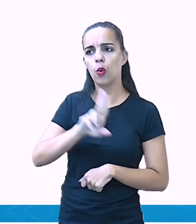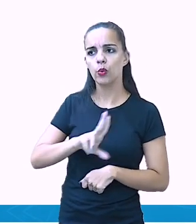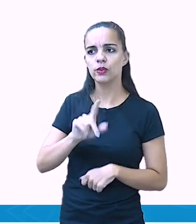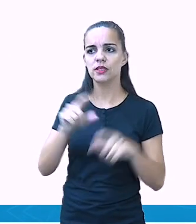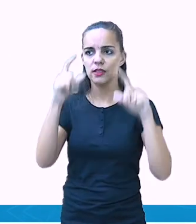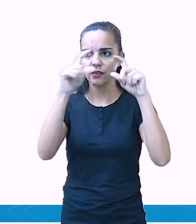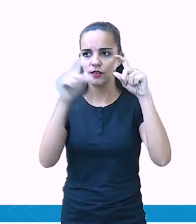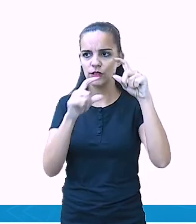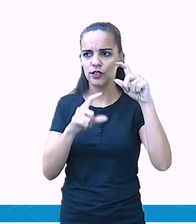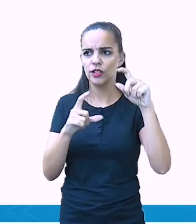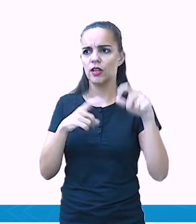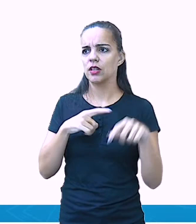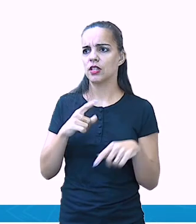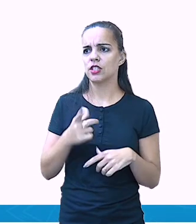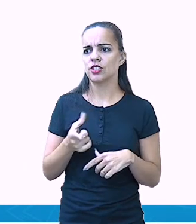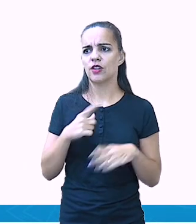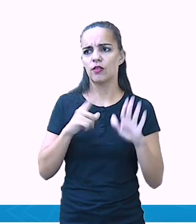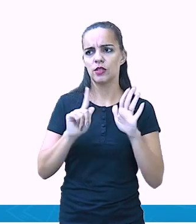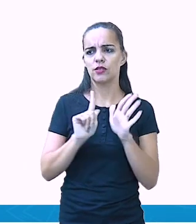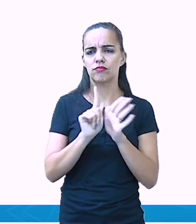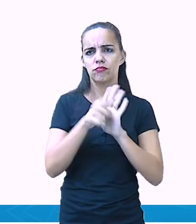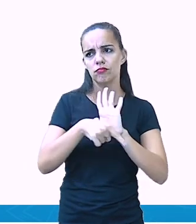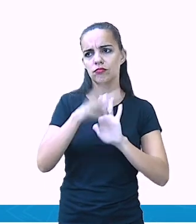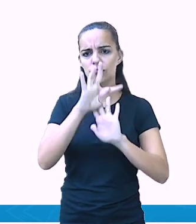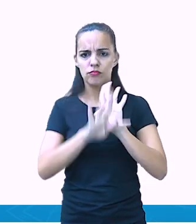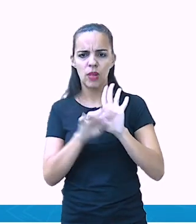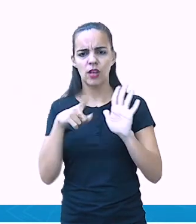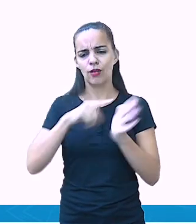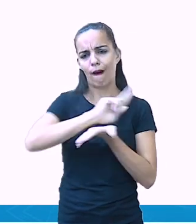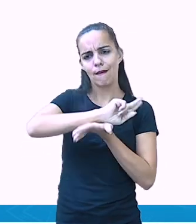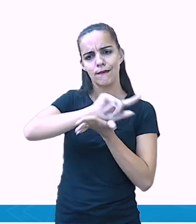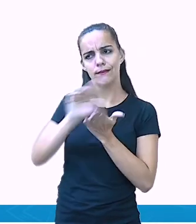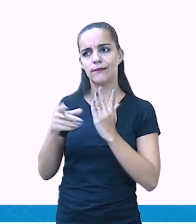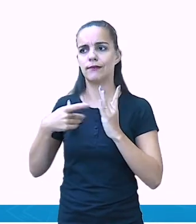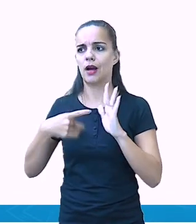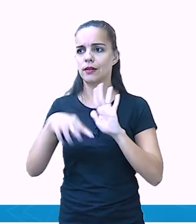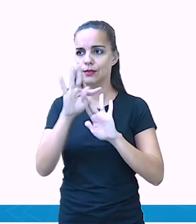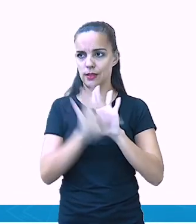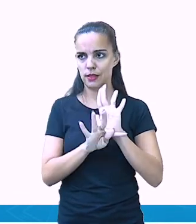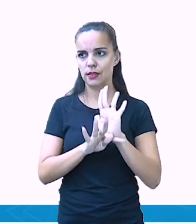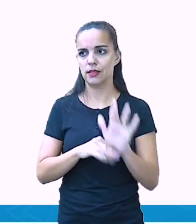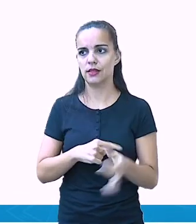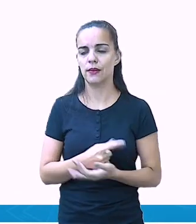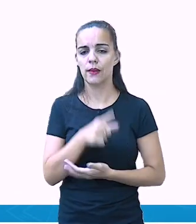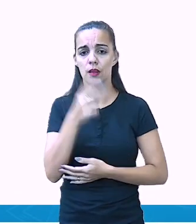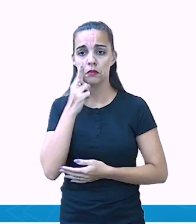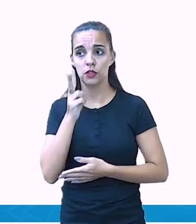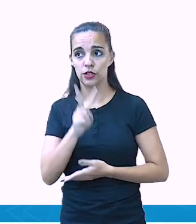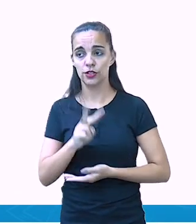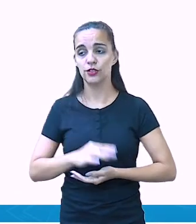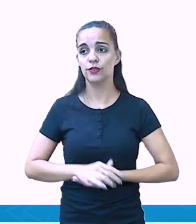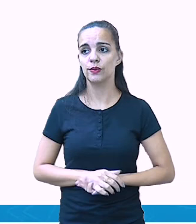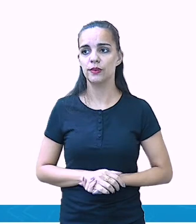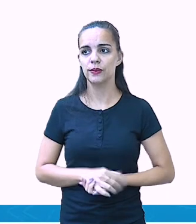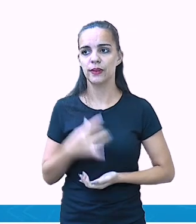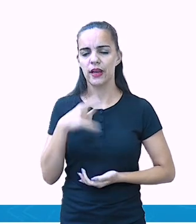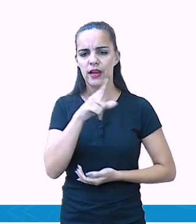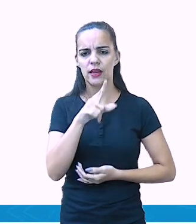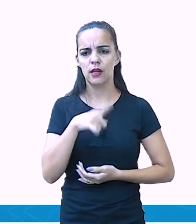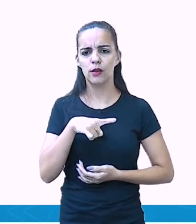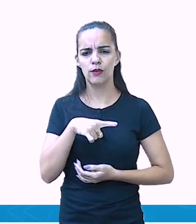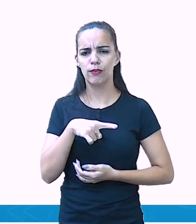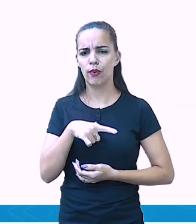em determinadas formas de texto, né? Então, o Bidu, ele foi aí pioneiro,